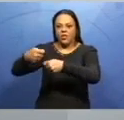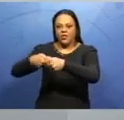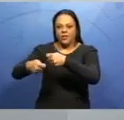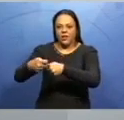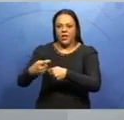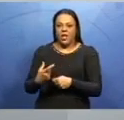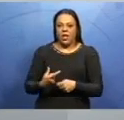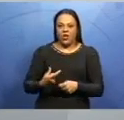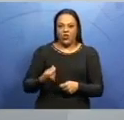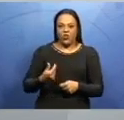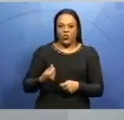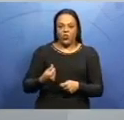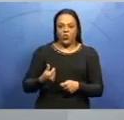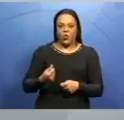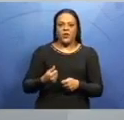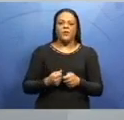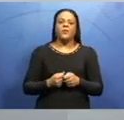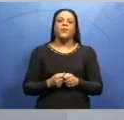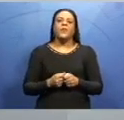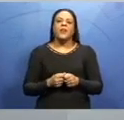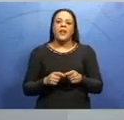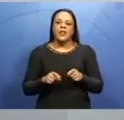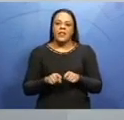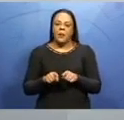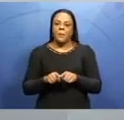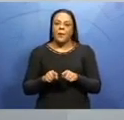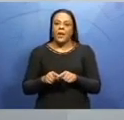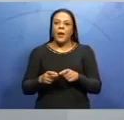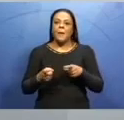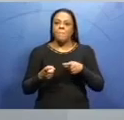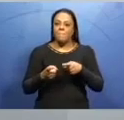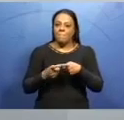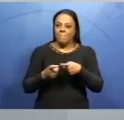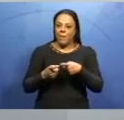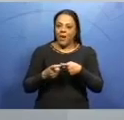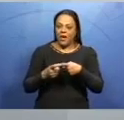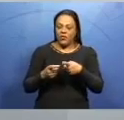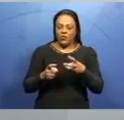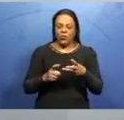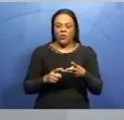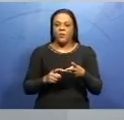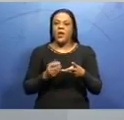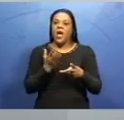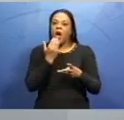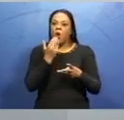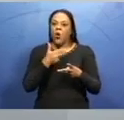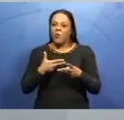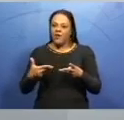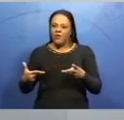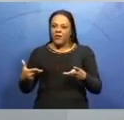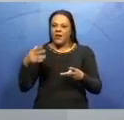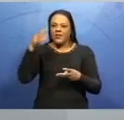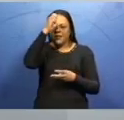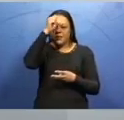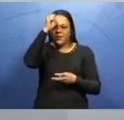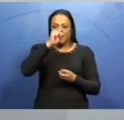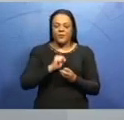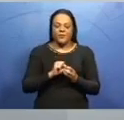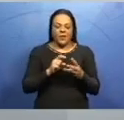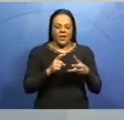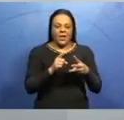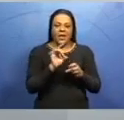é de din-din, e a receita médica e a receita culinária. Cada tipo de receita tem a